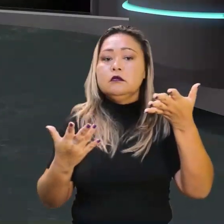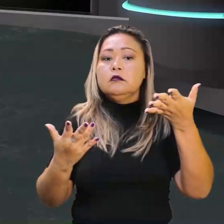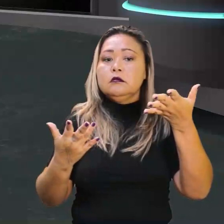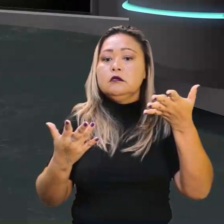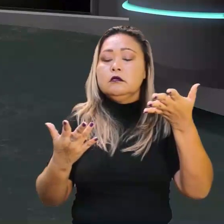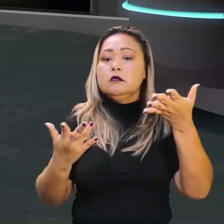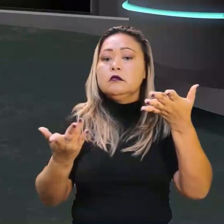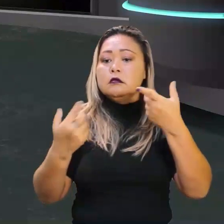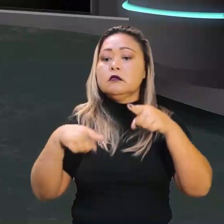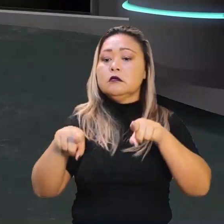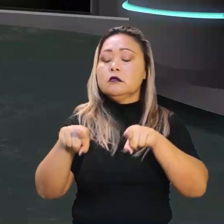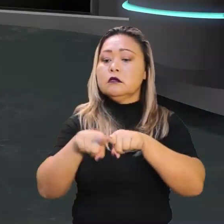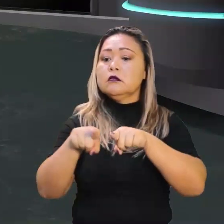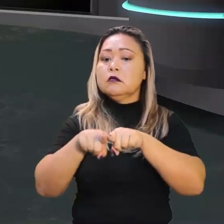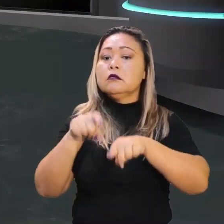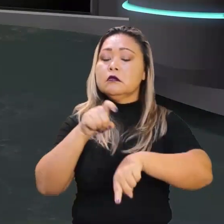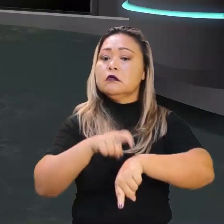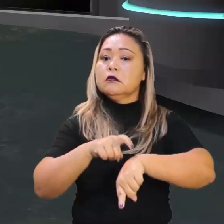ao